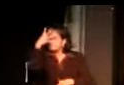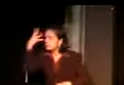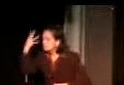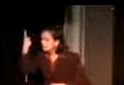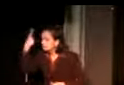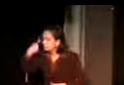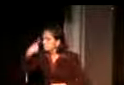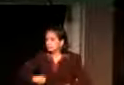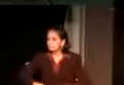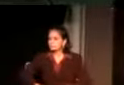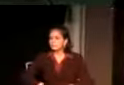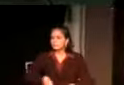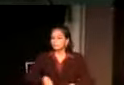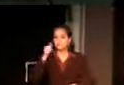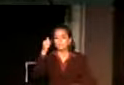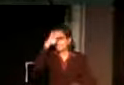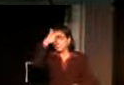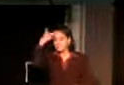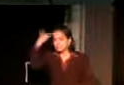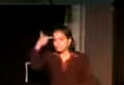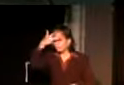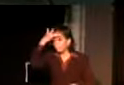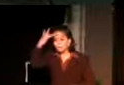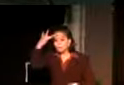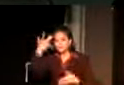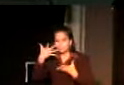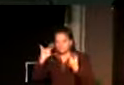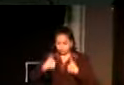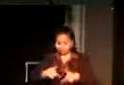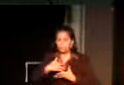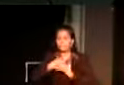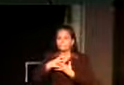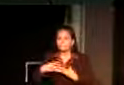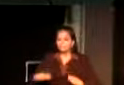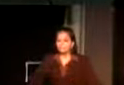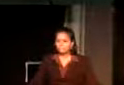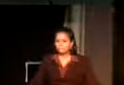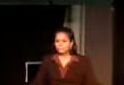esquece que ali existia uma pessoa existia gente